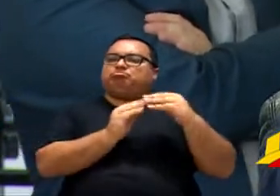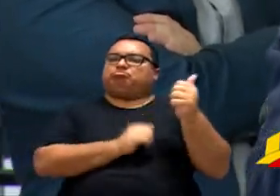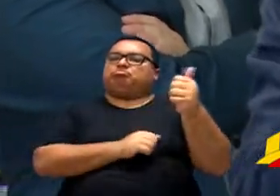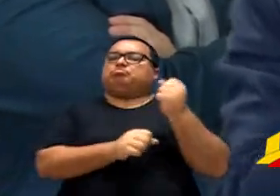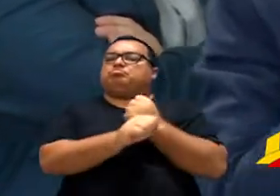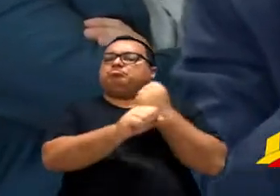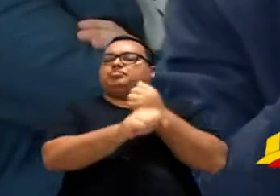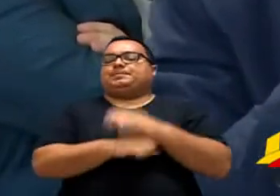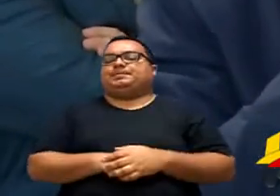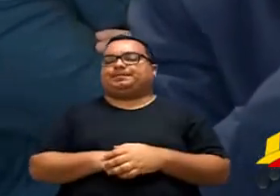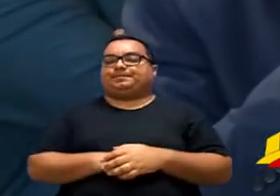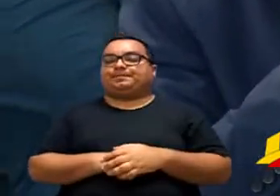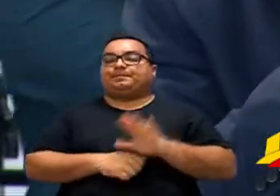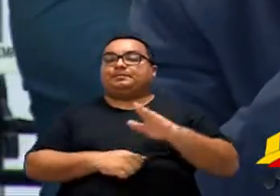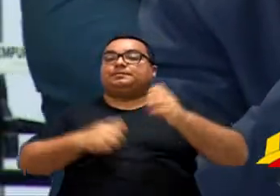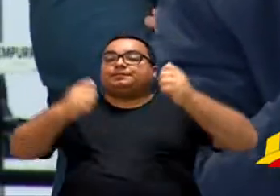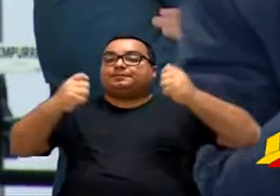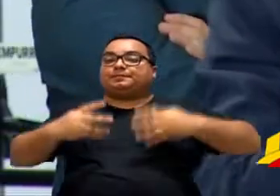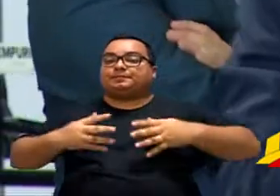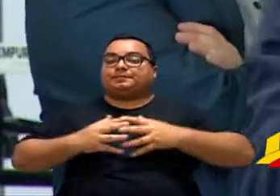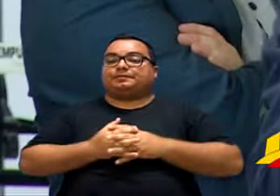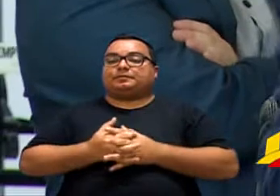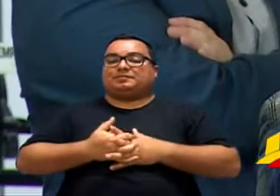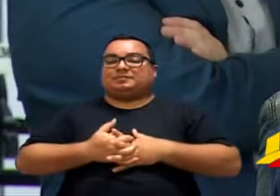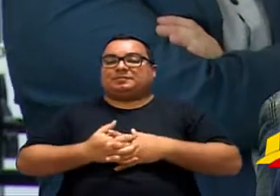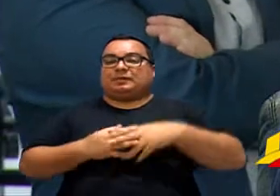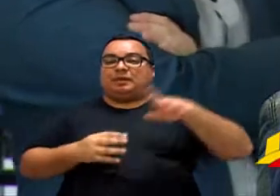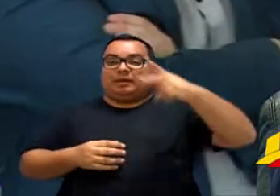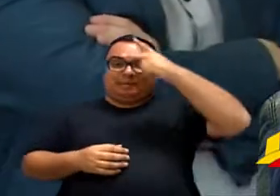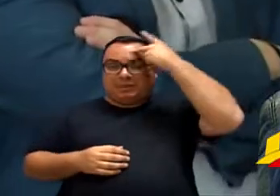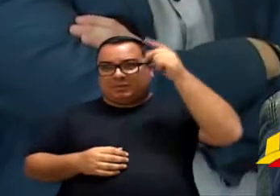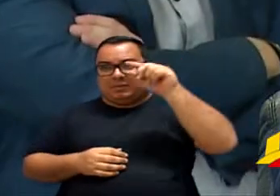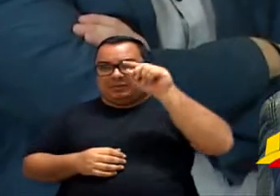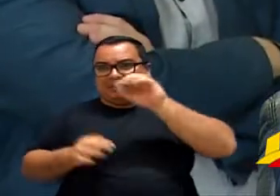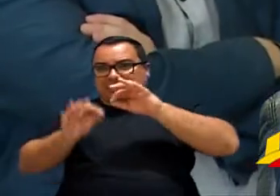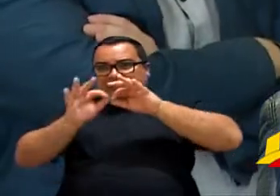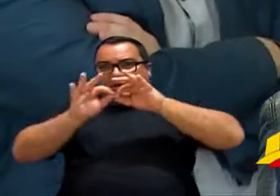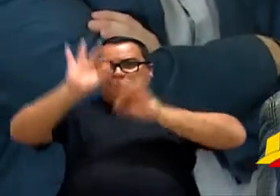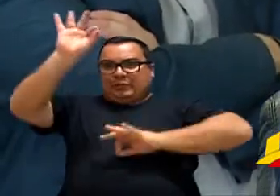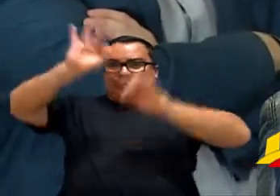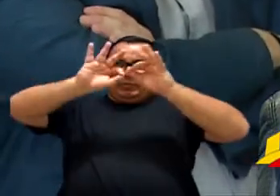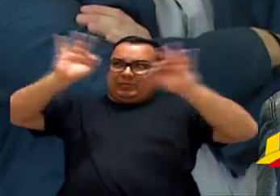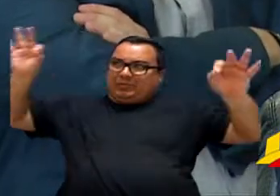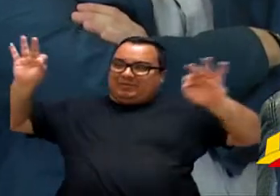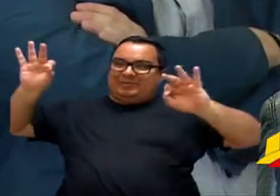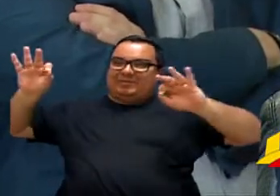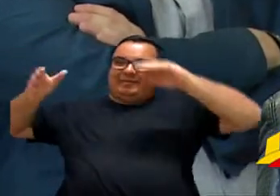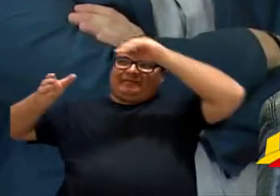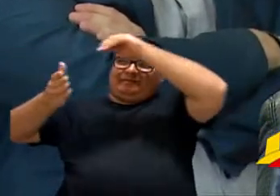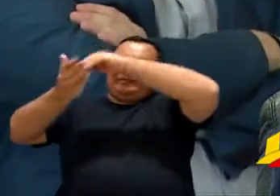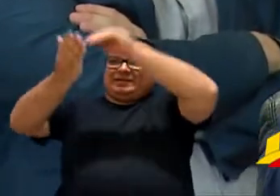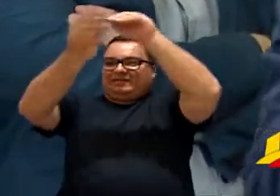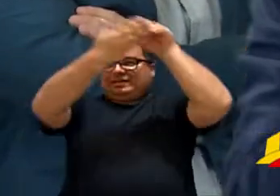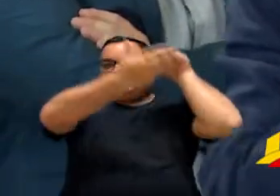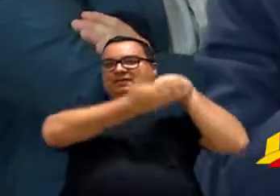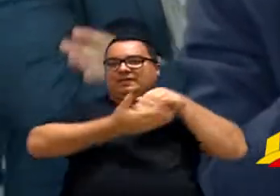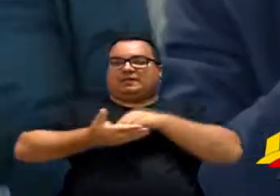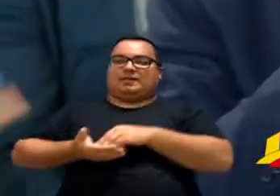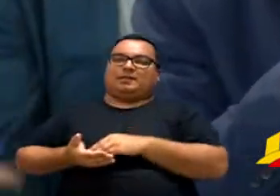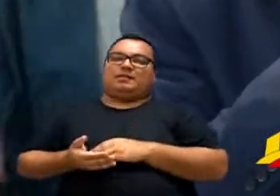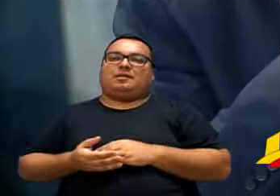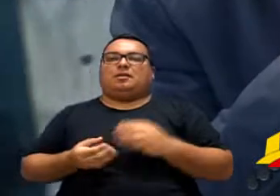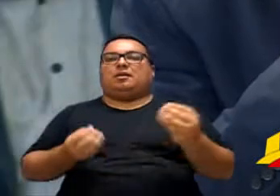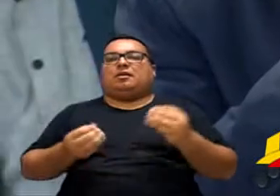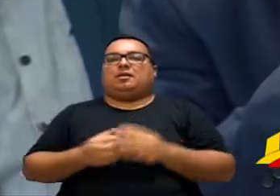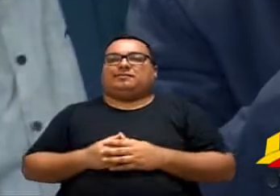deixar o munícipe que tá na ponta lá que passa a dificuldade ali quando começa a receber essa água com problema Qual é o benefício que ele tem é